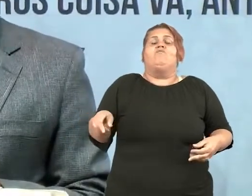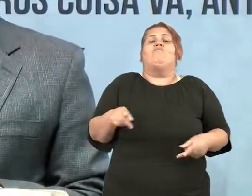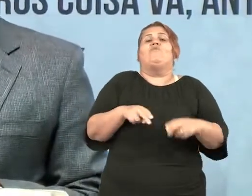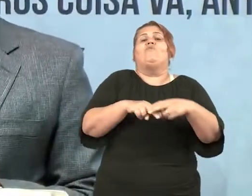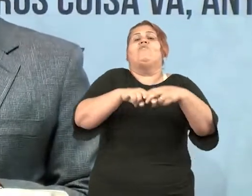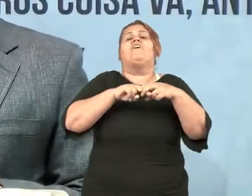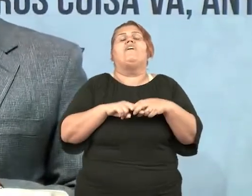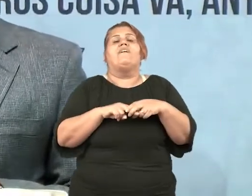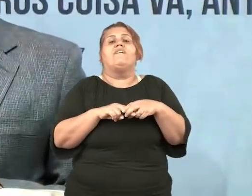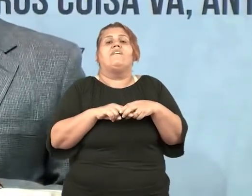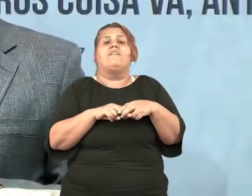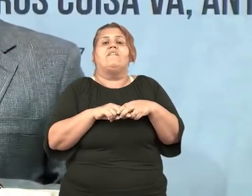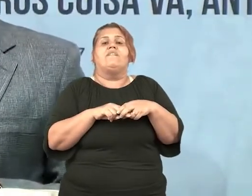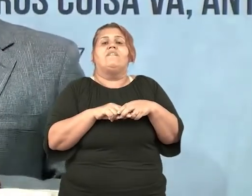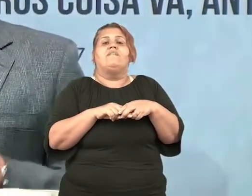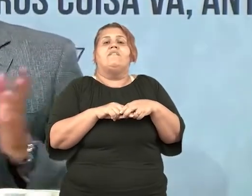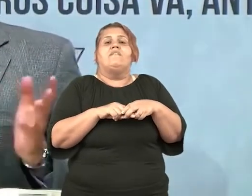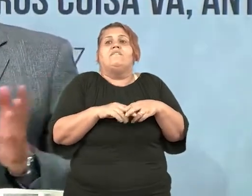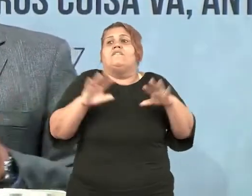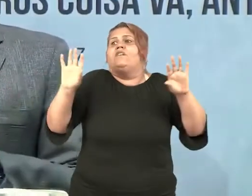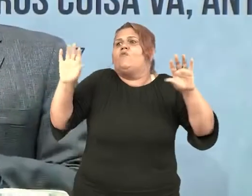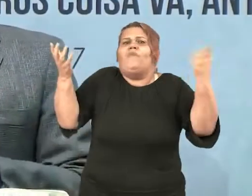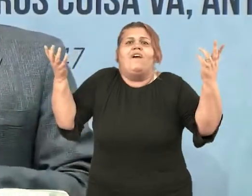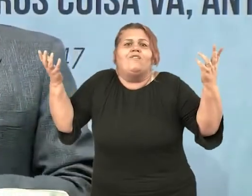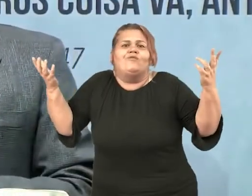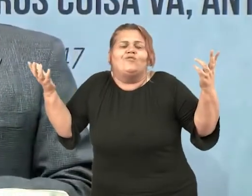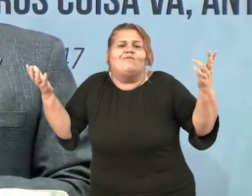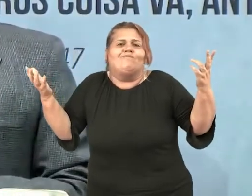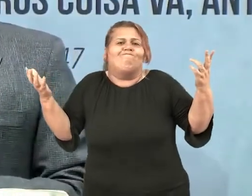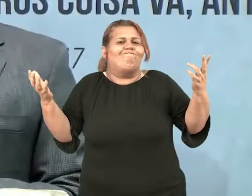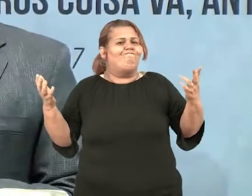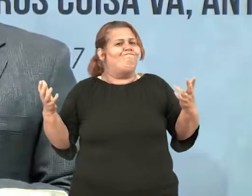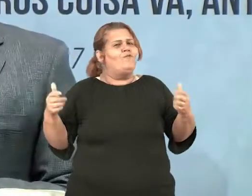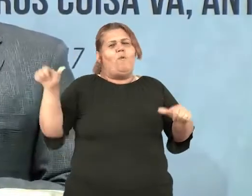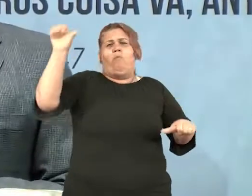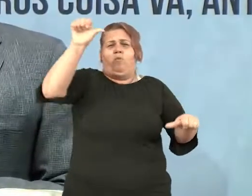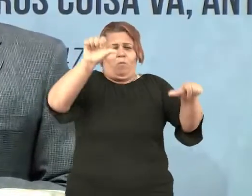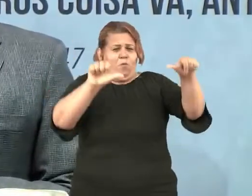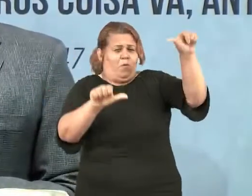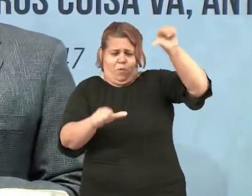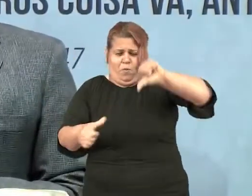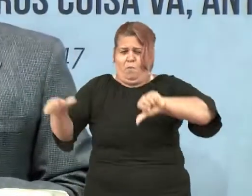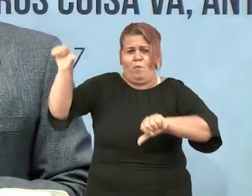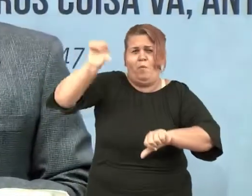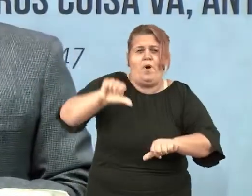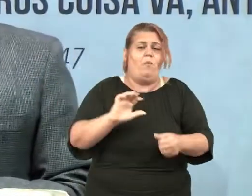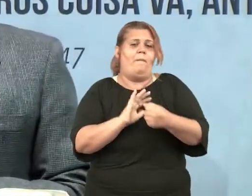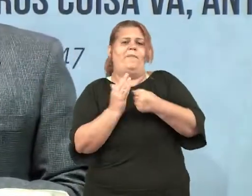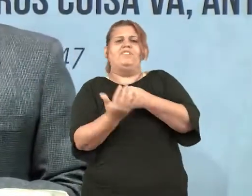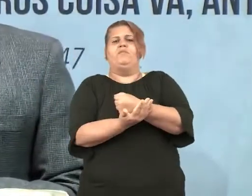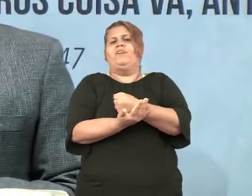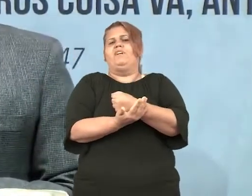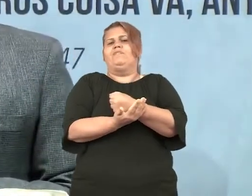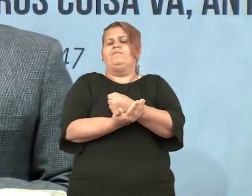Porém, de repente surge uma crise, uma